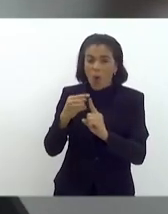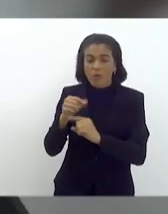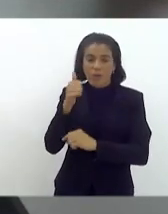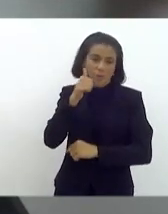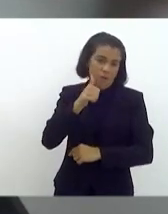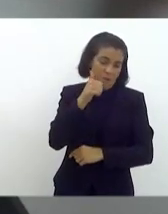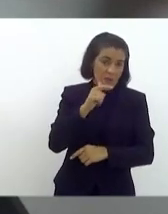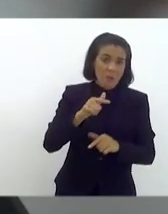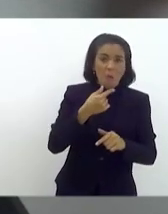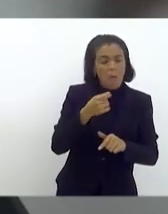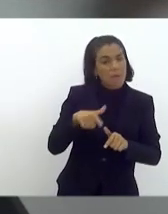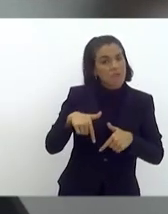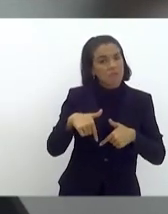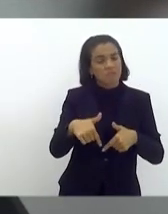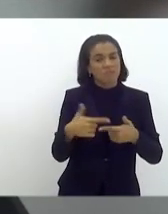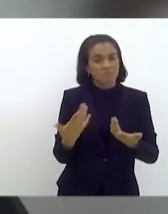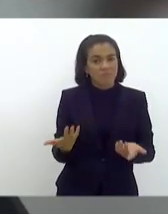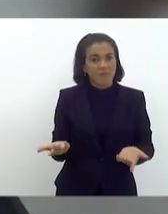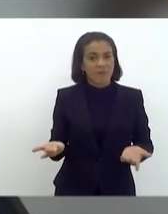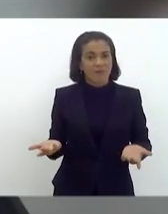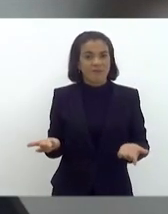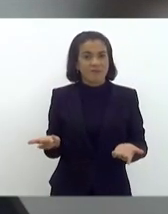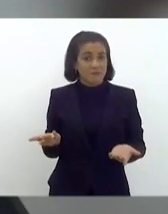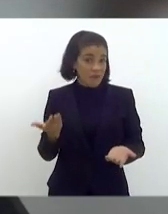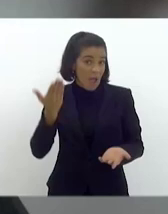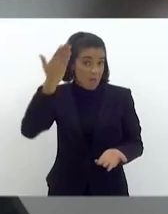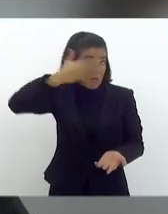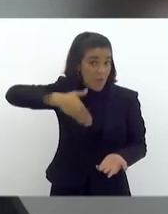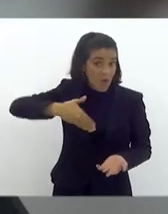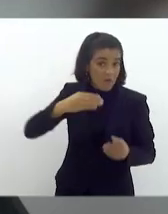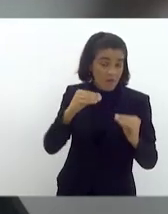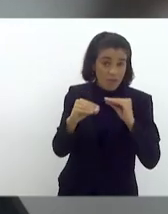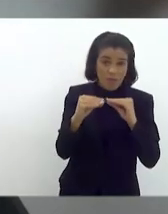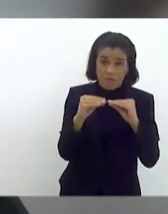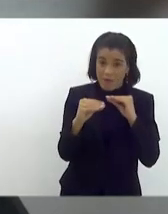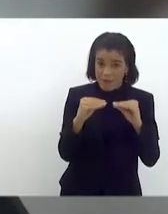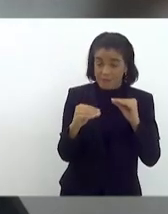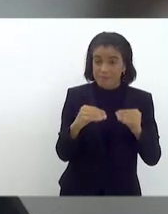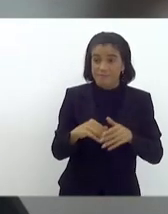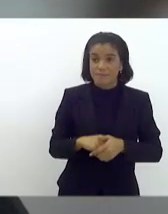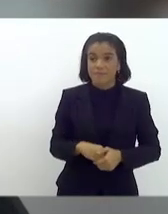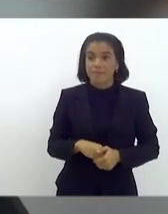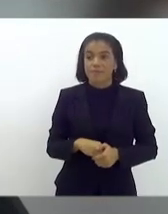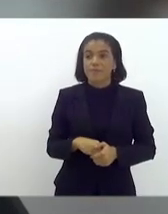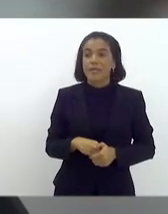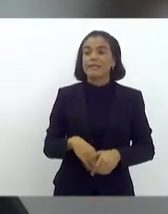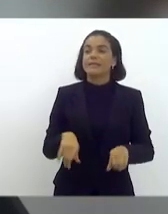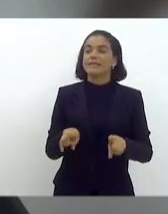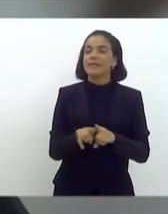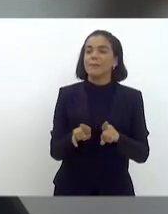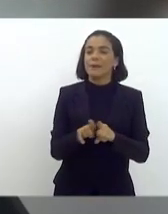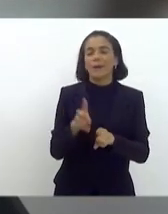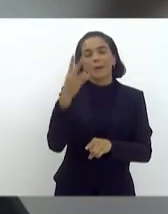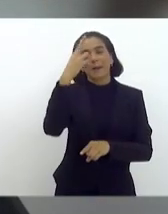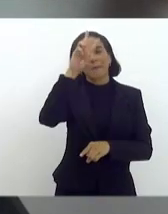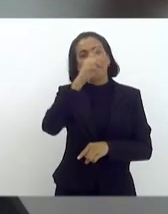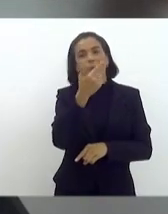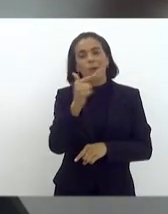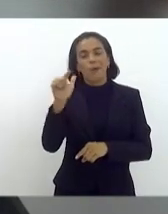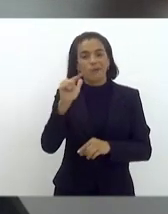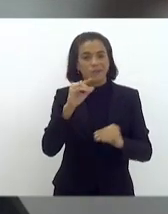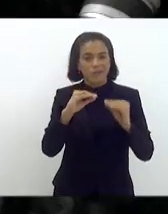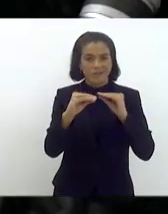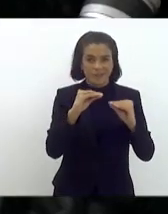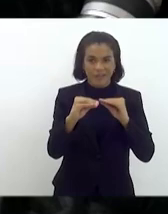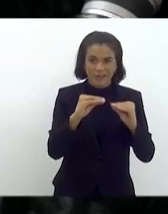ele faz retratado nessa novela aí também me levei de um outra novela que tá